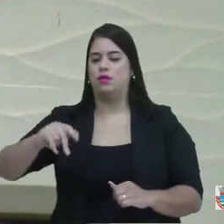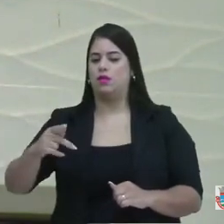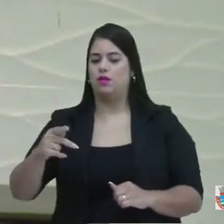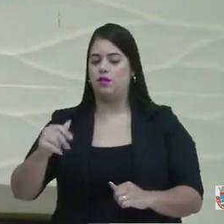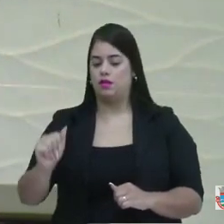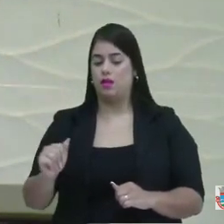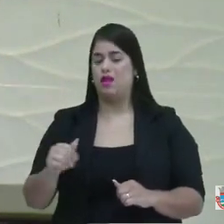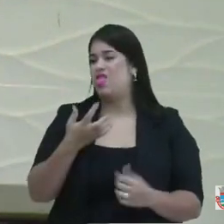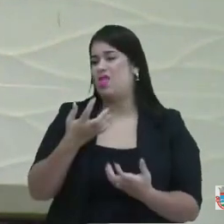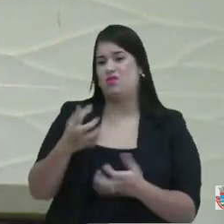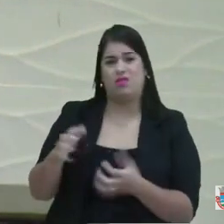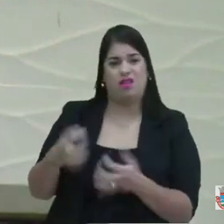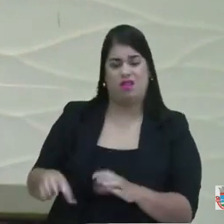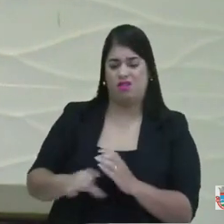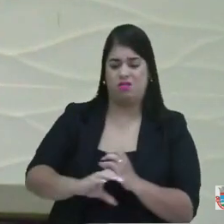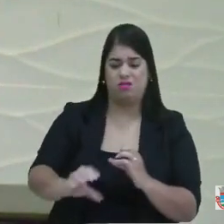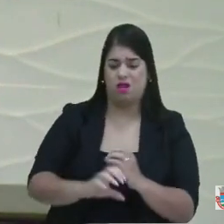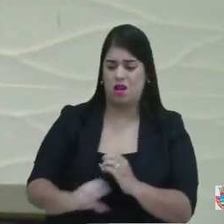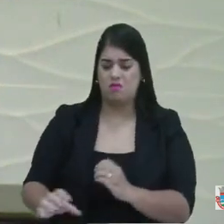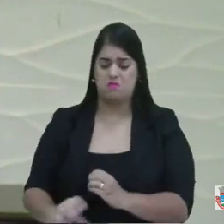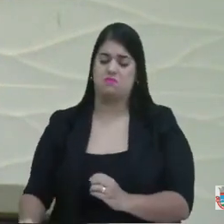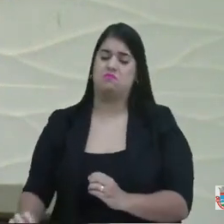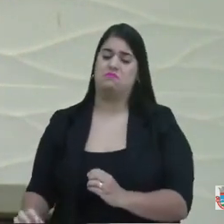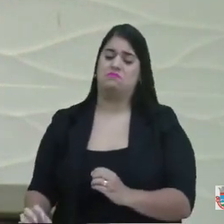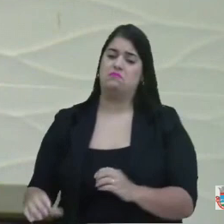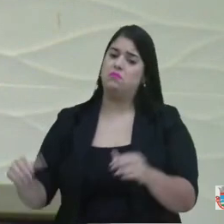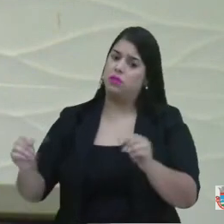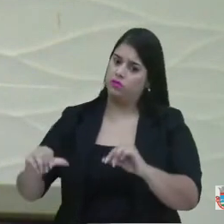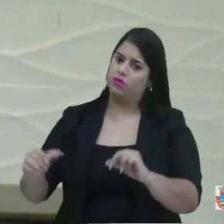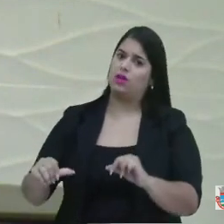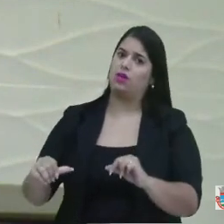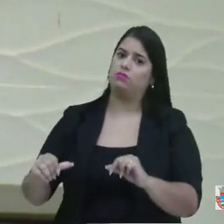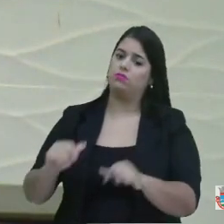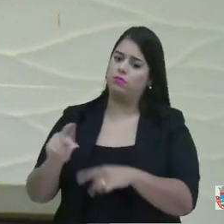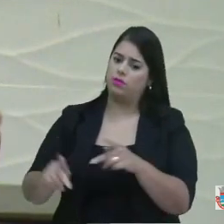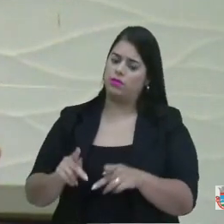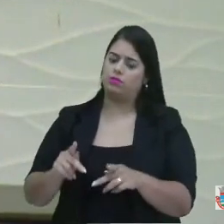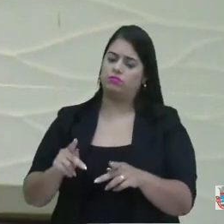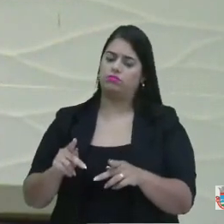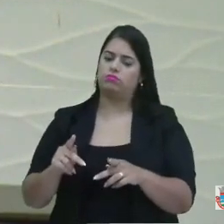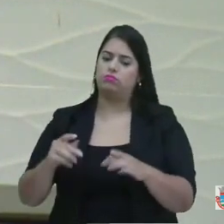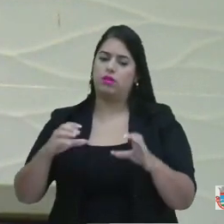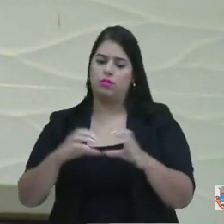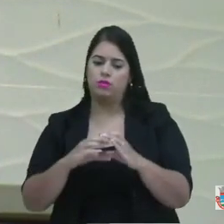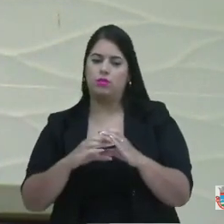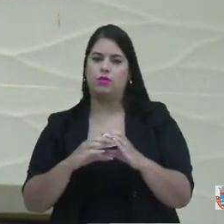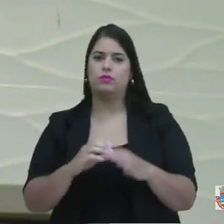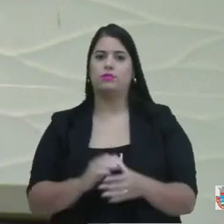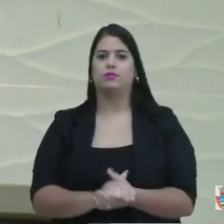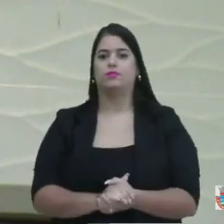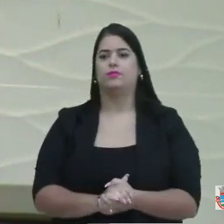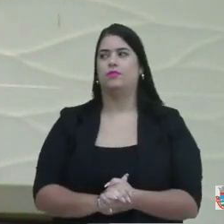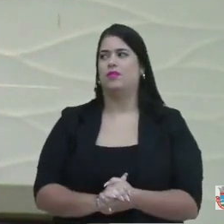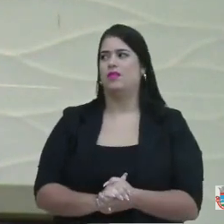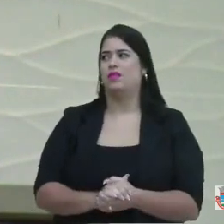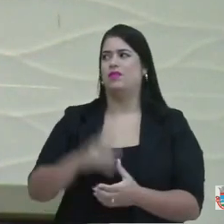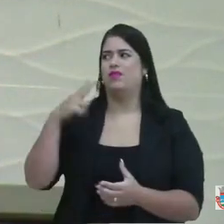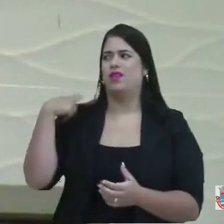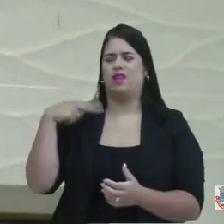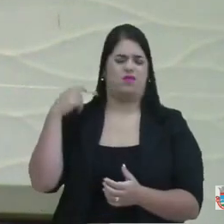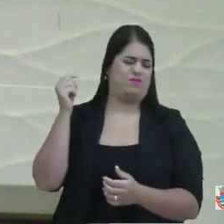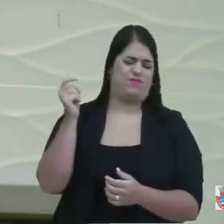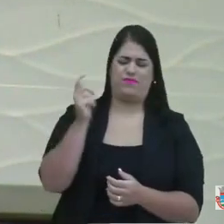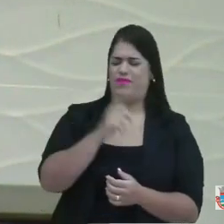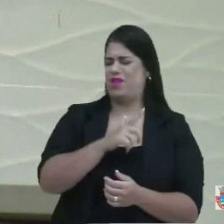para lá para não ter constrangimento com o pessoal da Compesa e nós que botemos água. Vereador, que coisa feia.